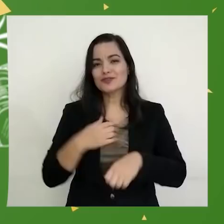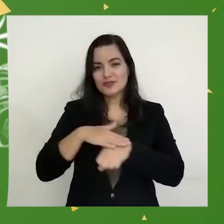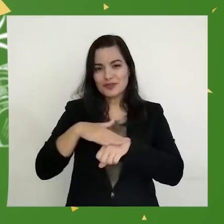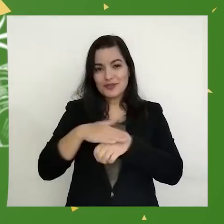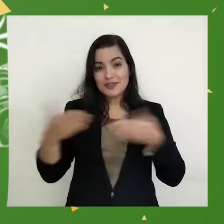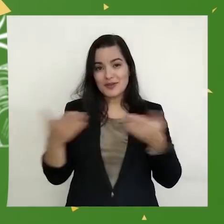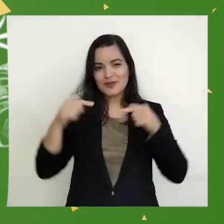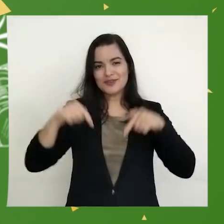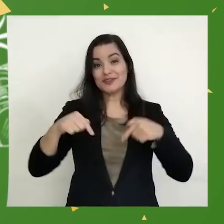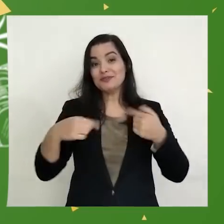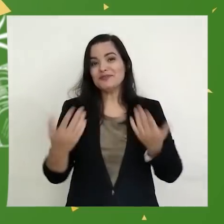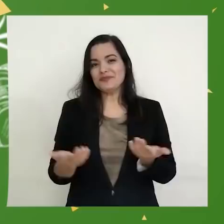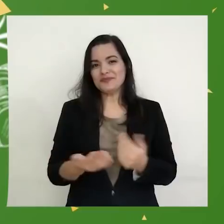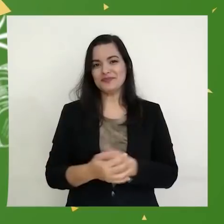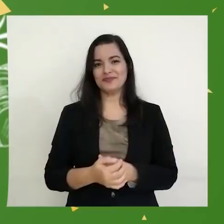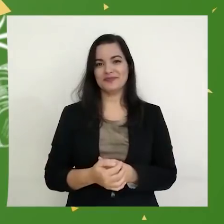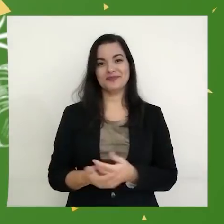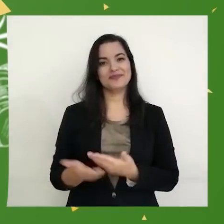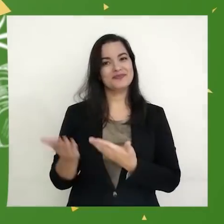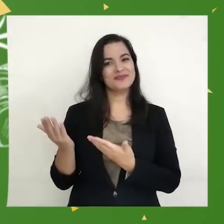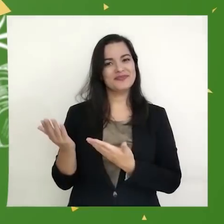hoje.